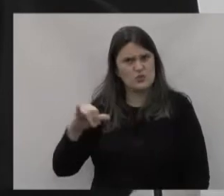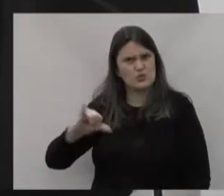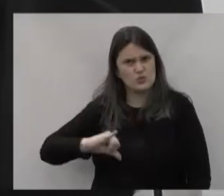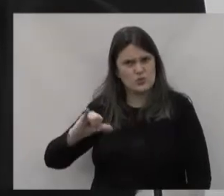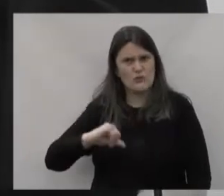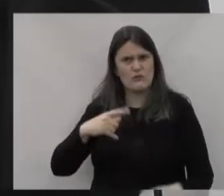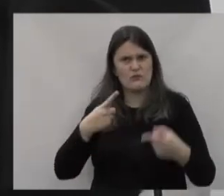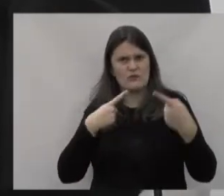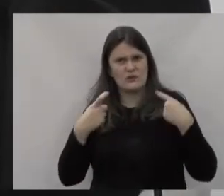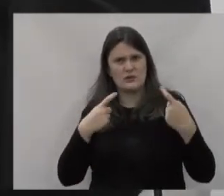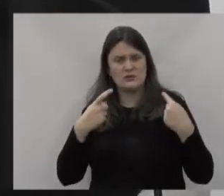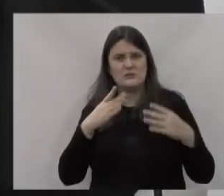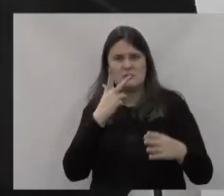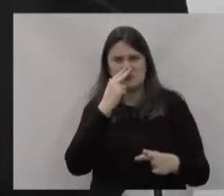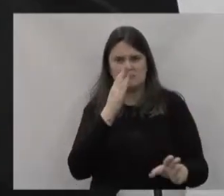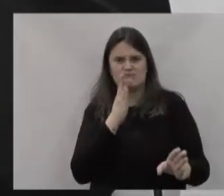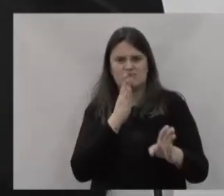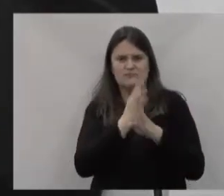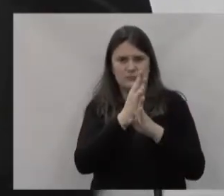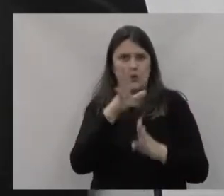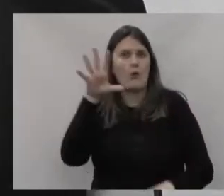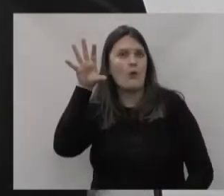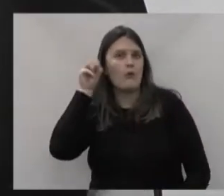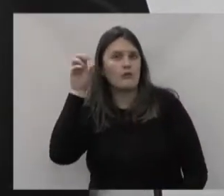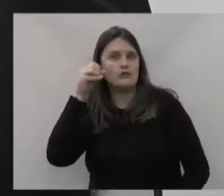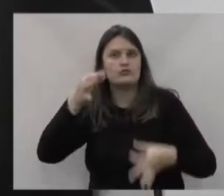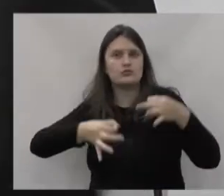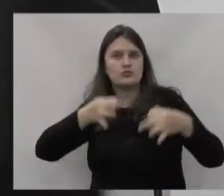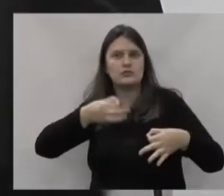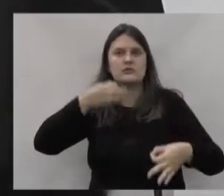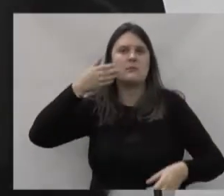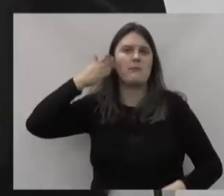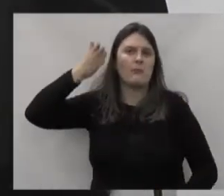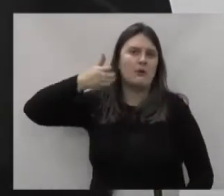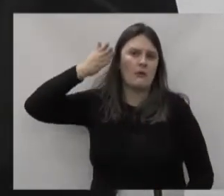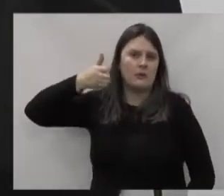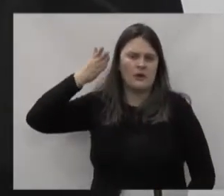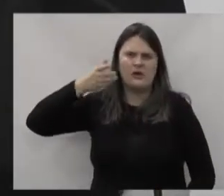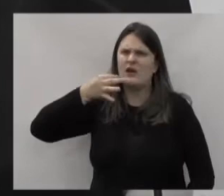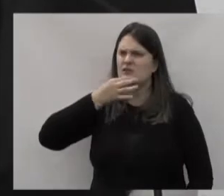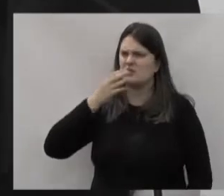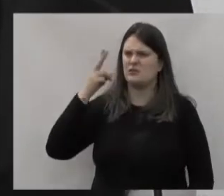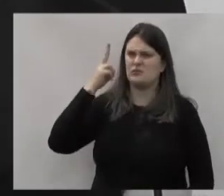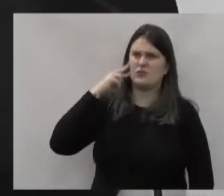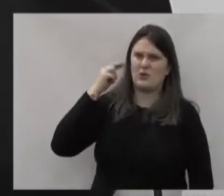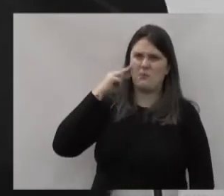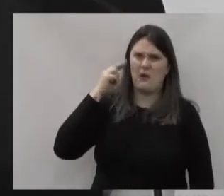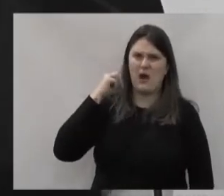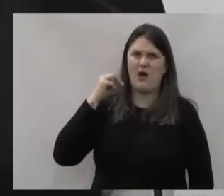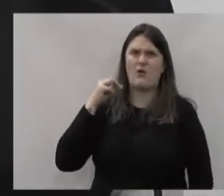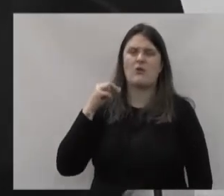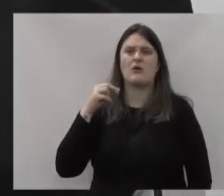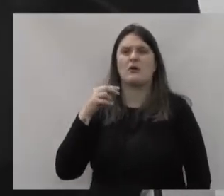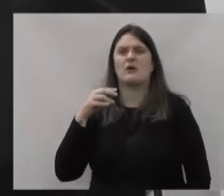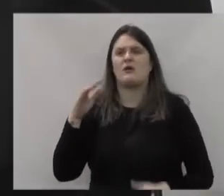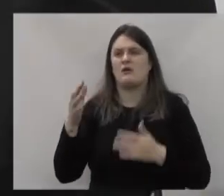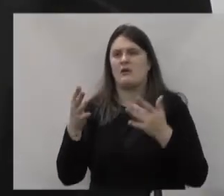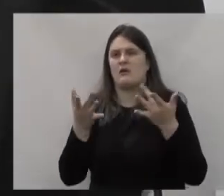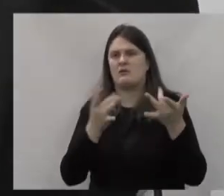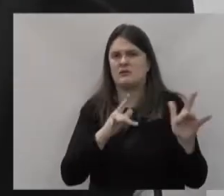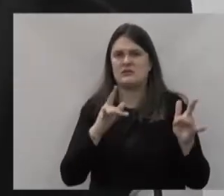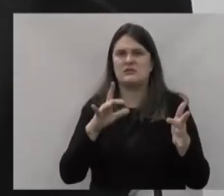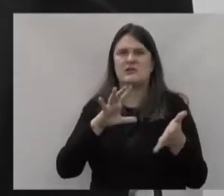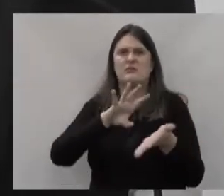violência. Elas ficaram sabendo porque elas ouviram o Dr. Carlos falando, mas elas achavam que era normal o adolescente tirar o celular da mão delas, impedir que falasse